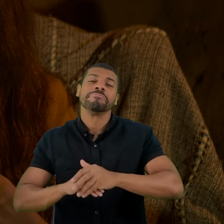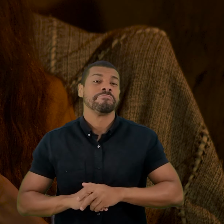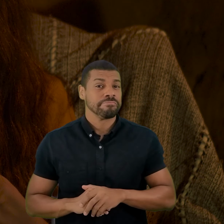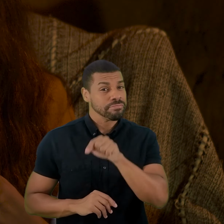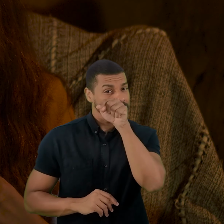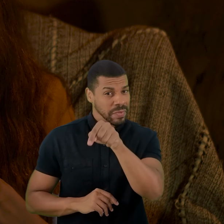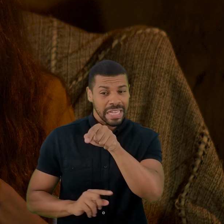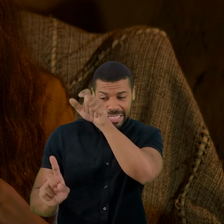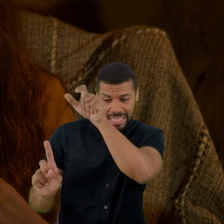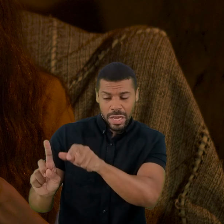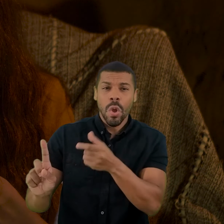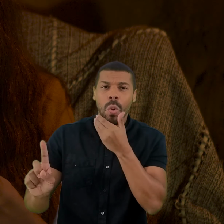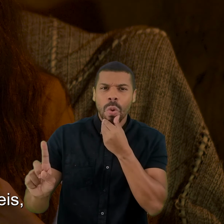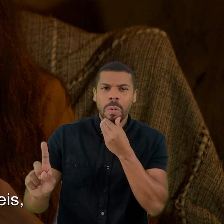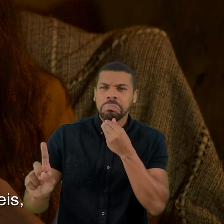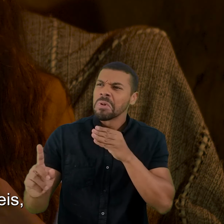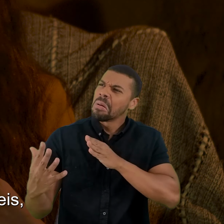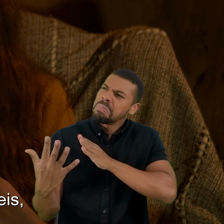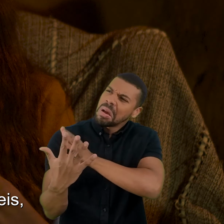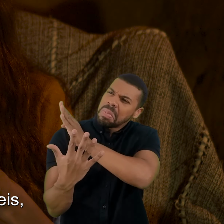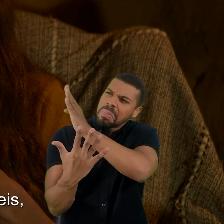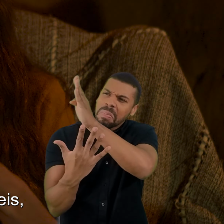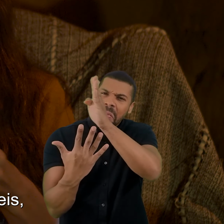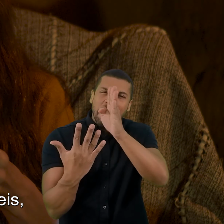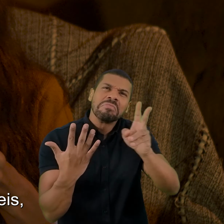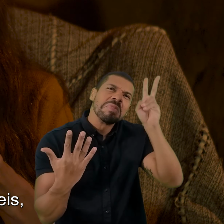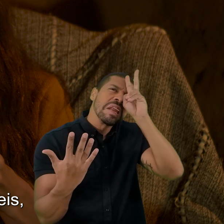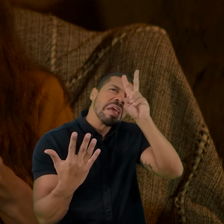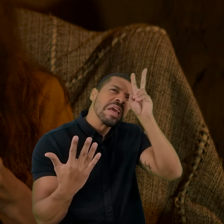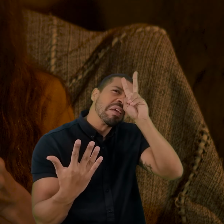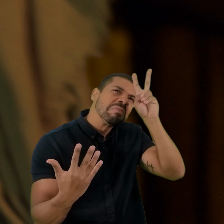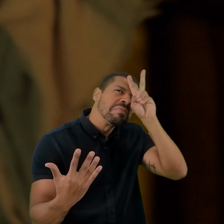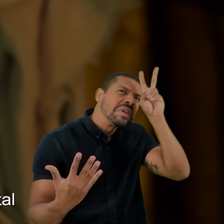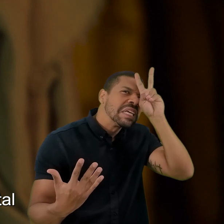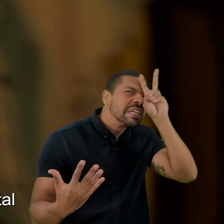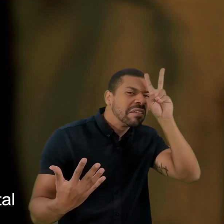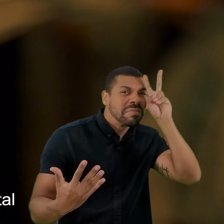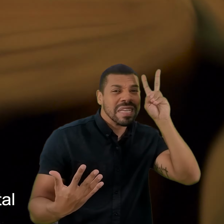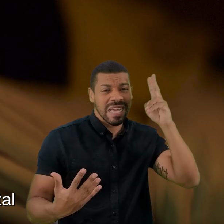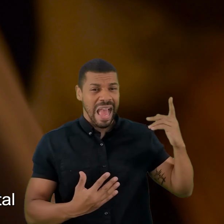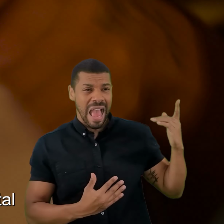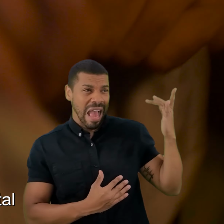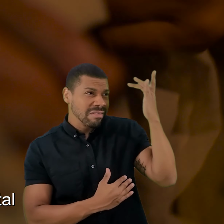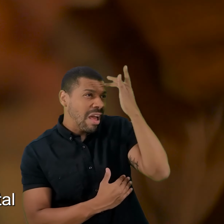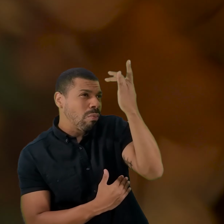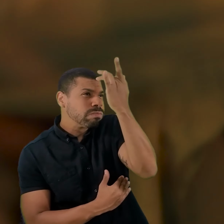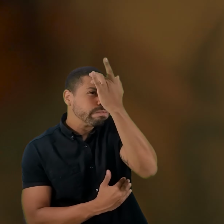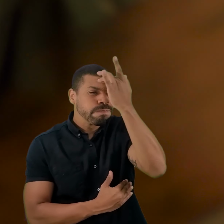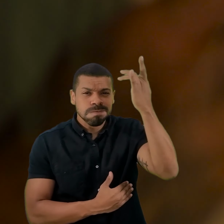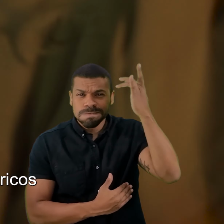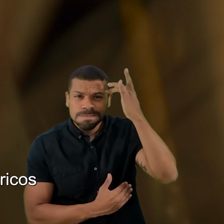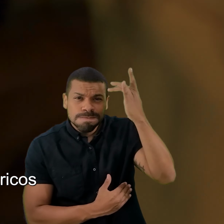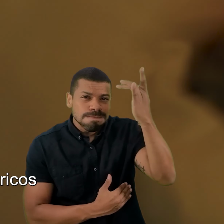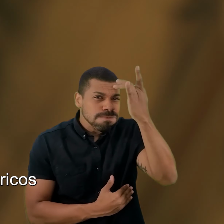E foi assim que Bispo foi conquistando lugares inimagináveis, numa época onde a saúde